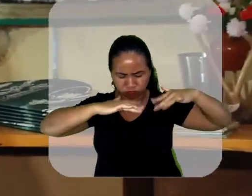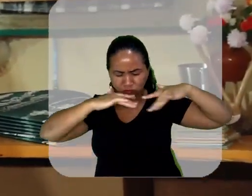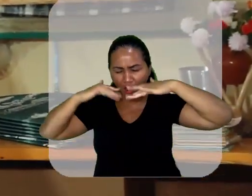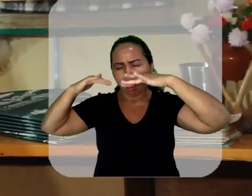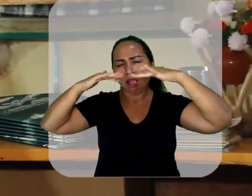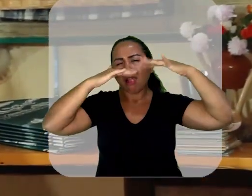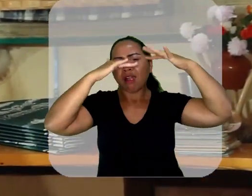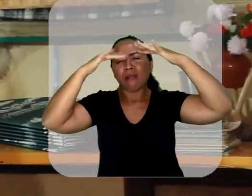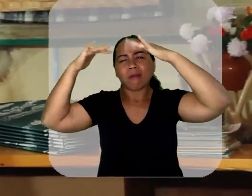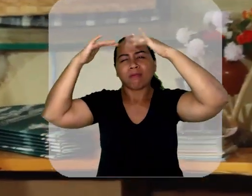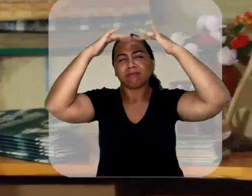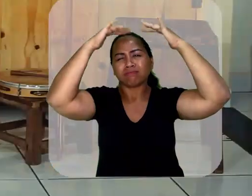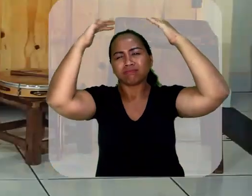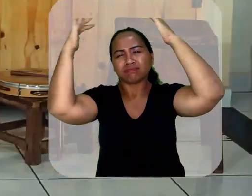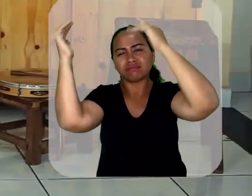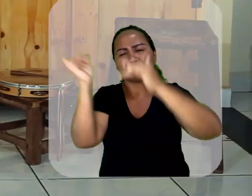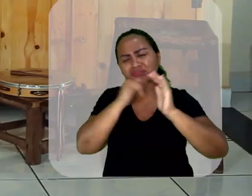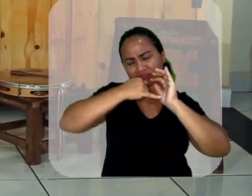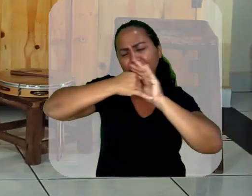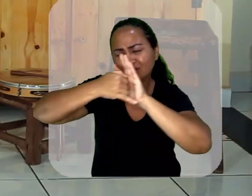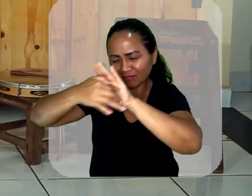toca essa mágoa,